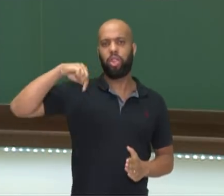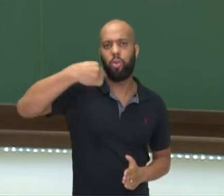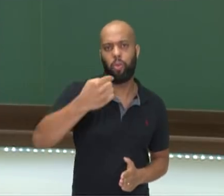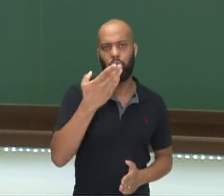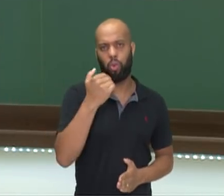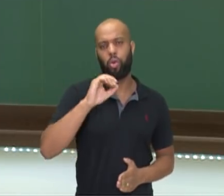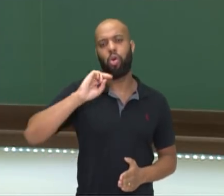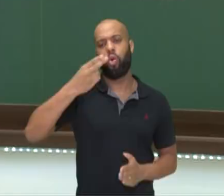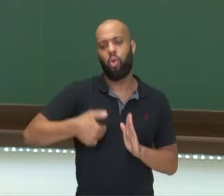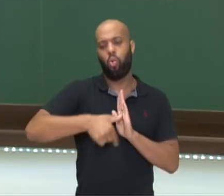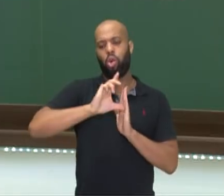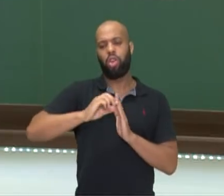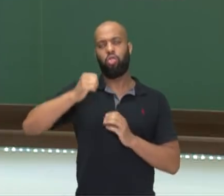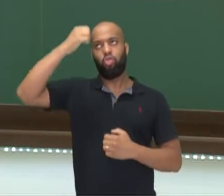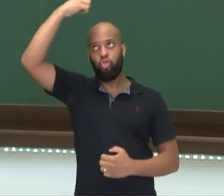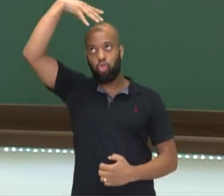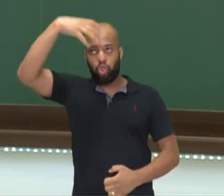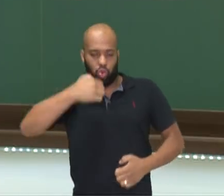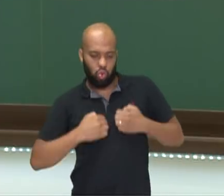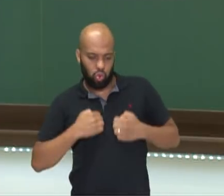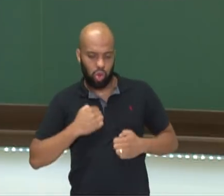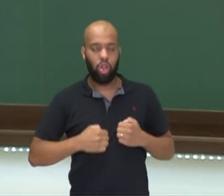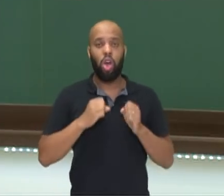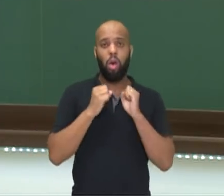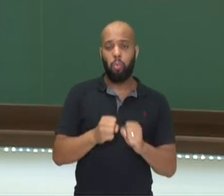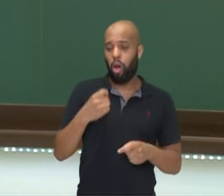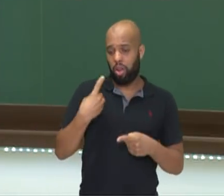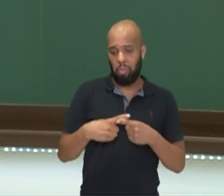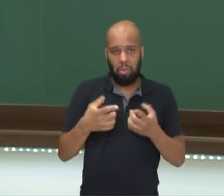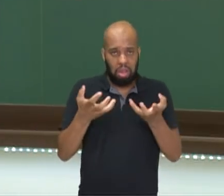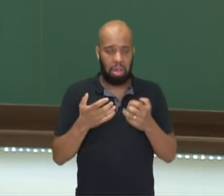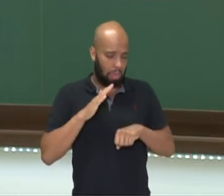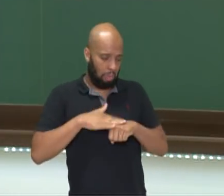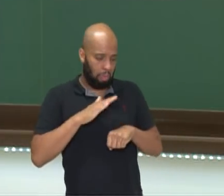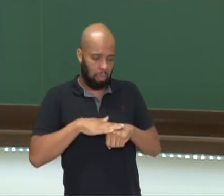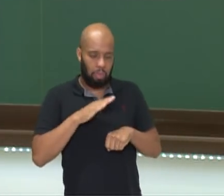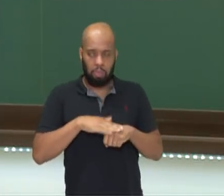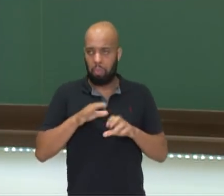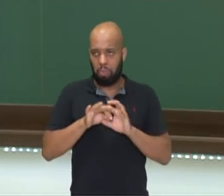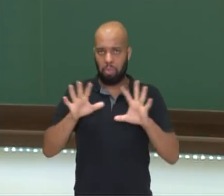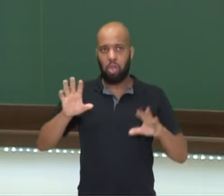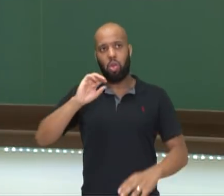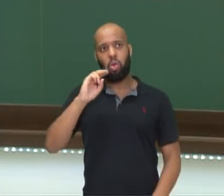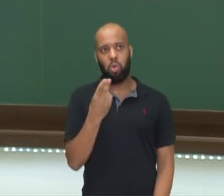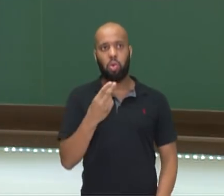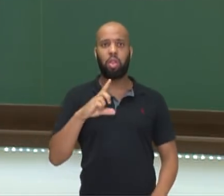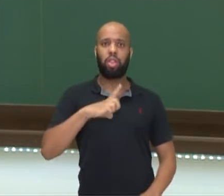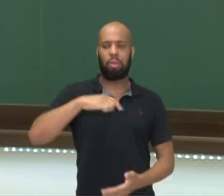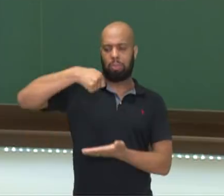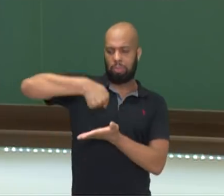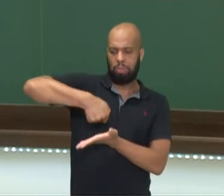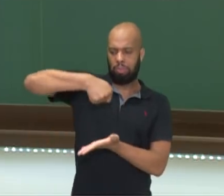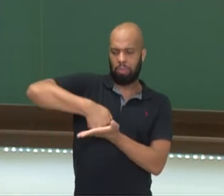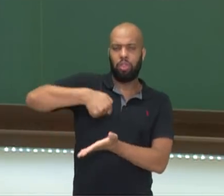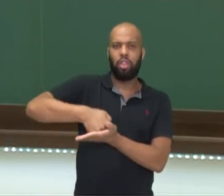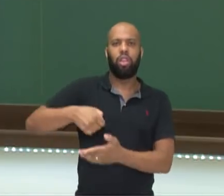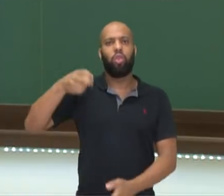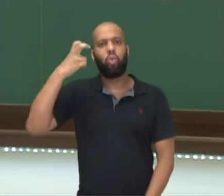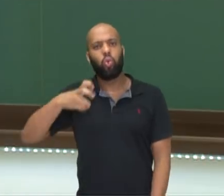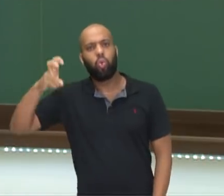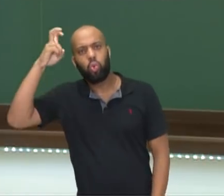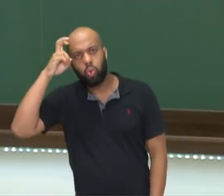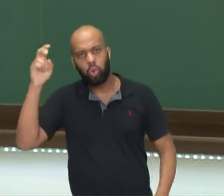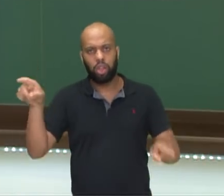banho. Podem ser espontâneos, você faz assim todo dia, porque espontâneo é uma coisa sua, ou impositivos. A cultura,